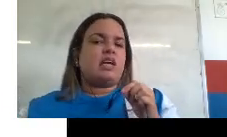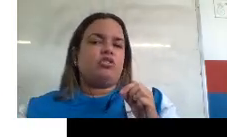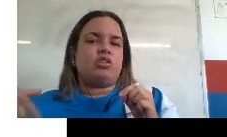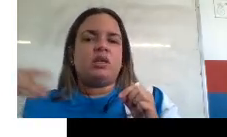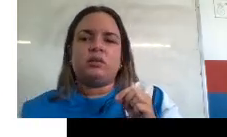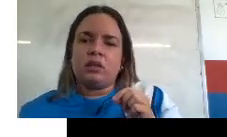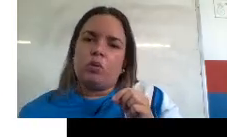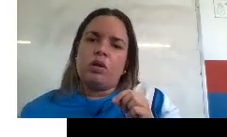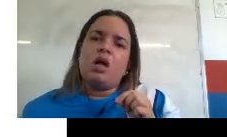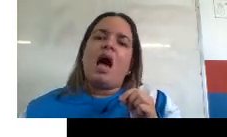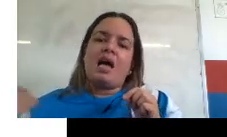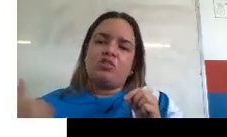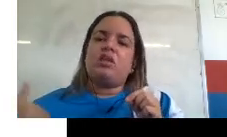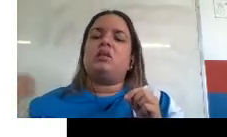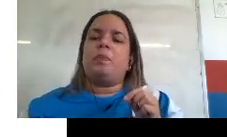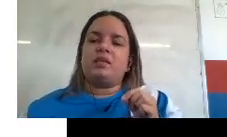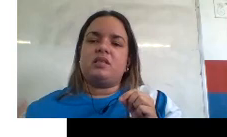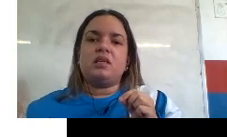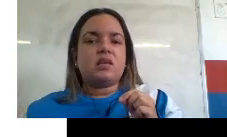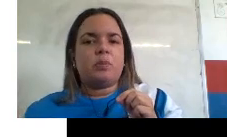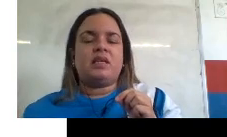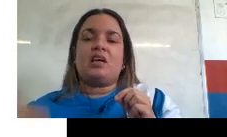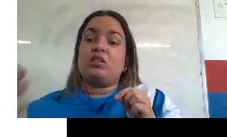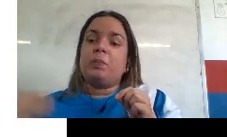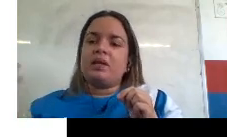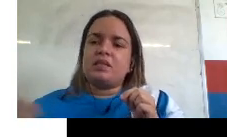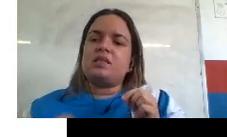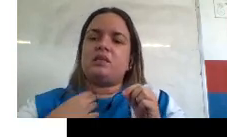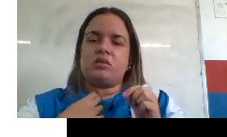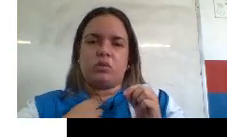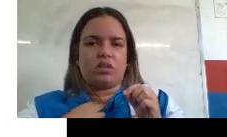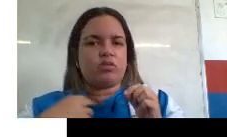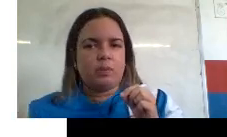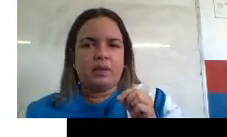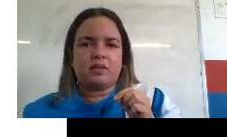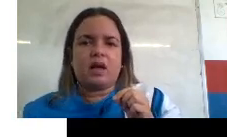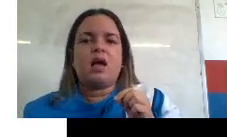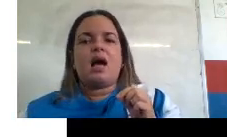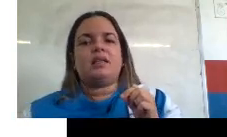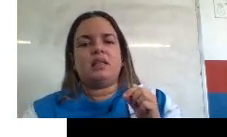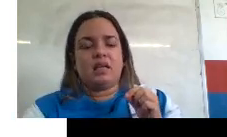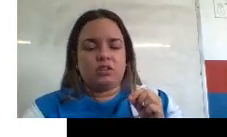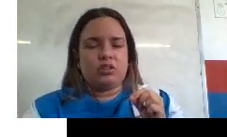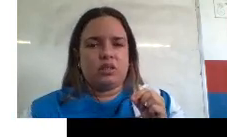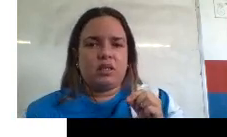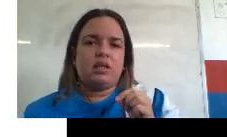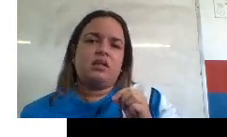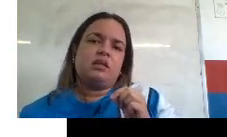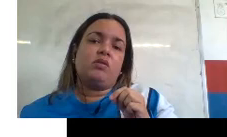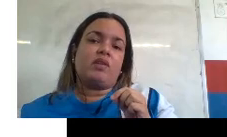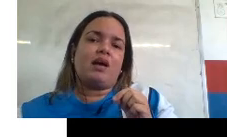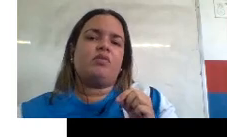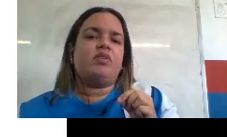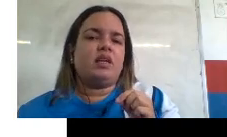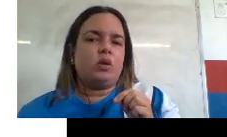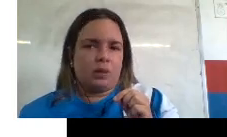outros, né? Sair xingando, não. A gente precisa opinar, a gente precisa dizer o que a gente pensa. Desde que